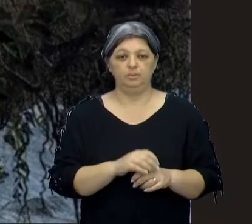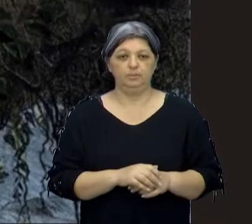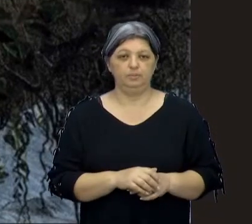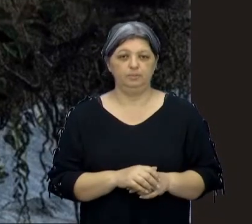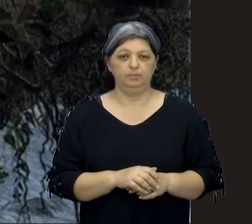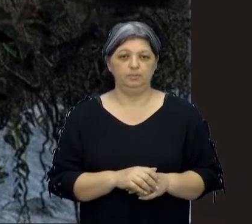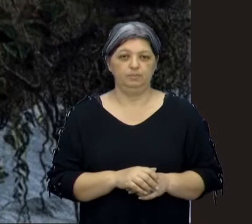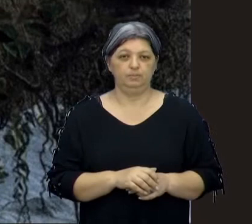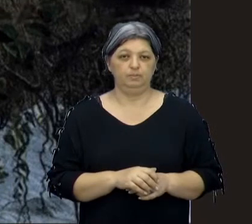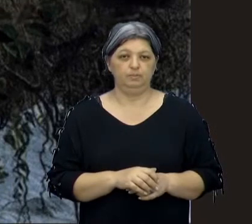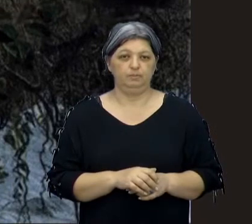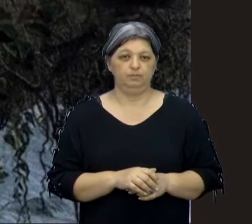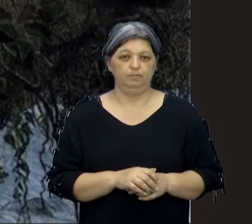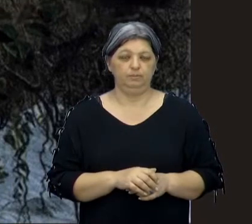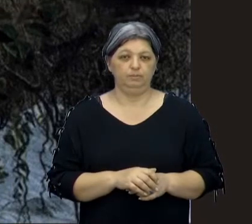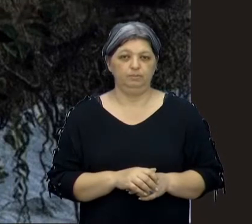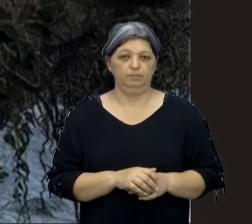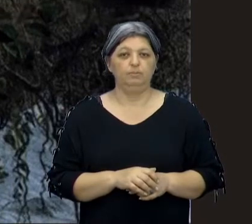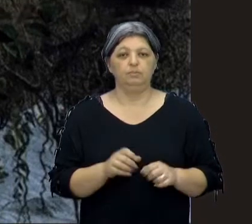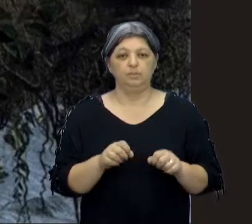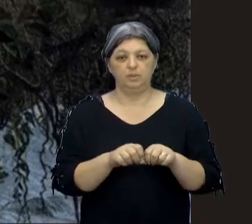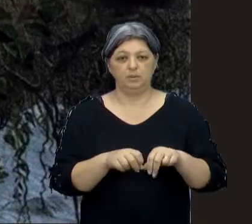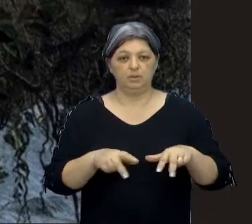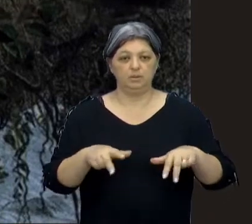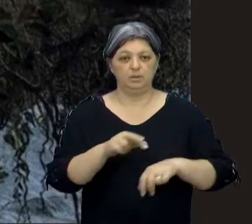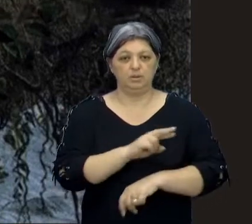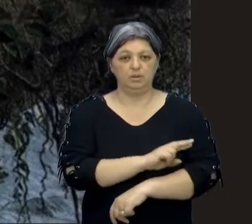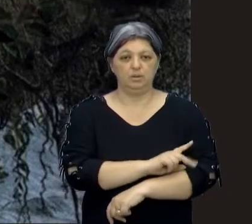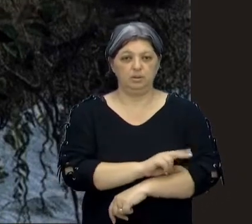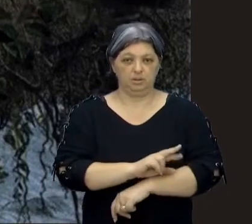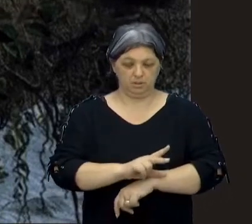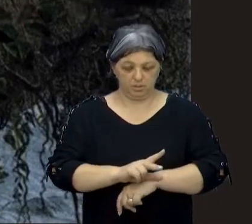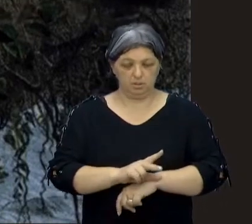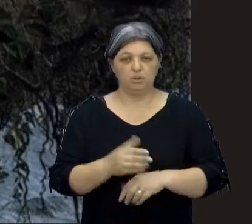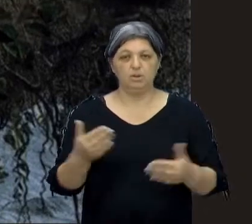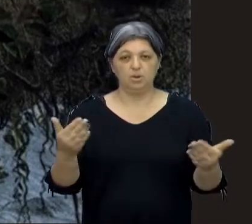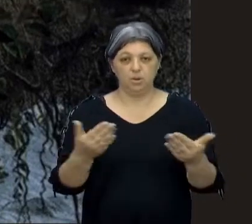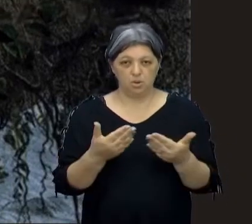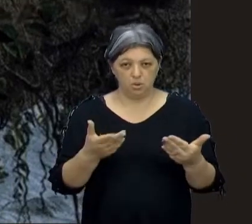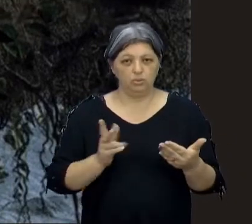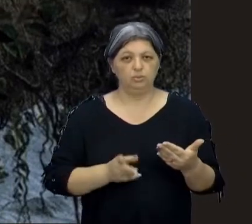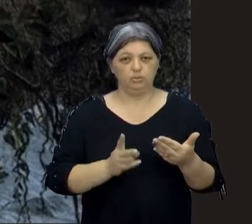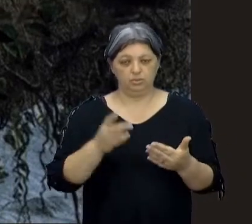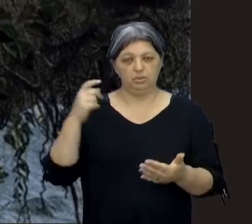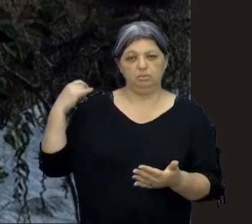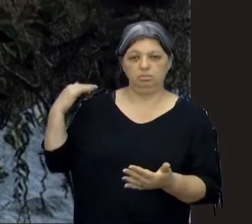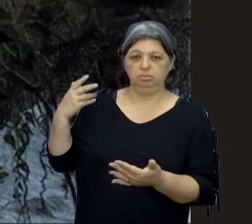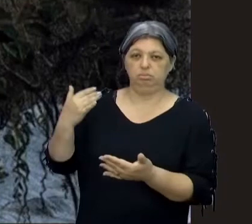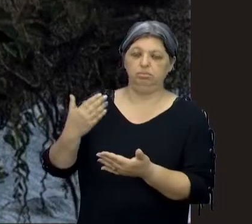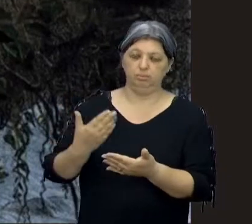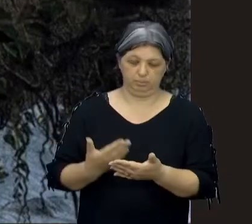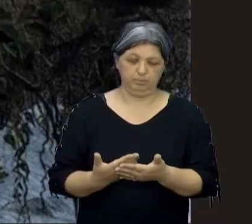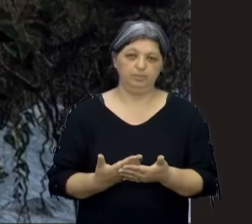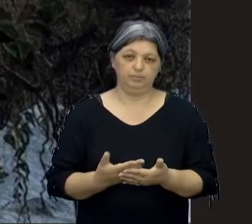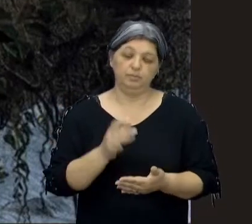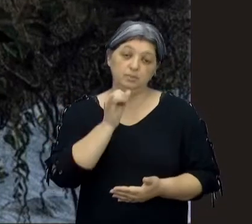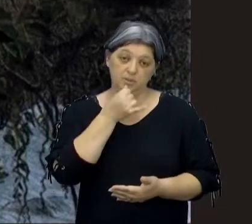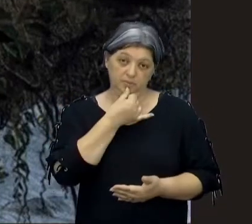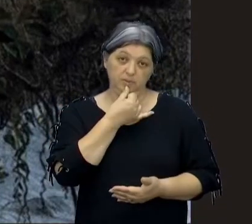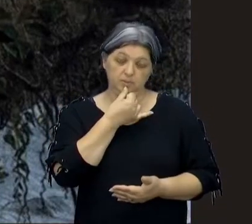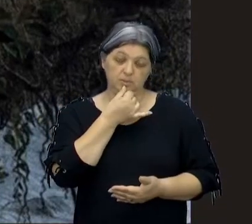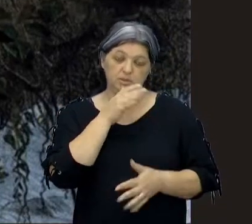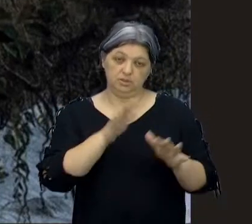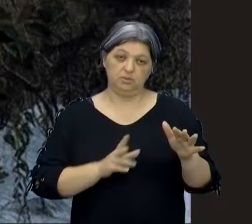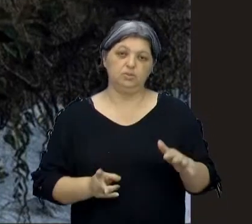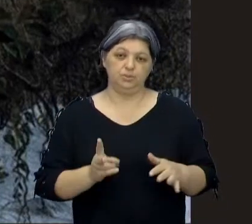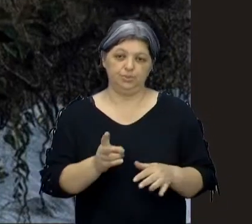dessas etnias que foram e até hoje são nem muito muitos pontos né infelizmente